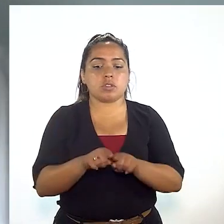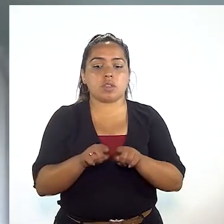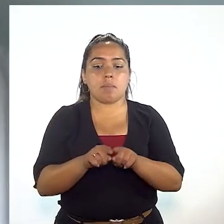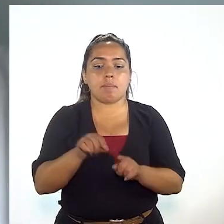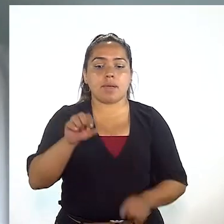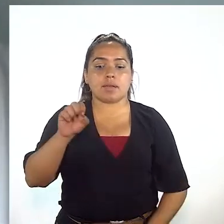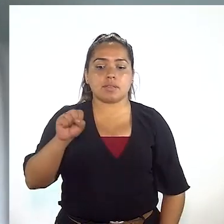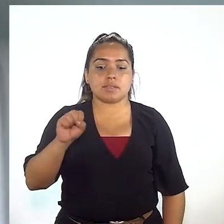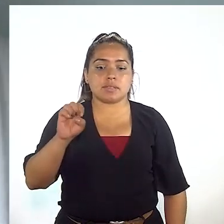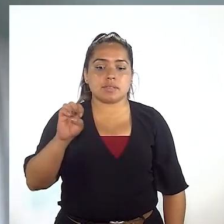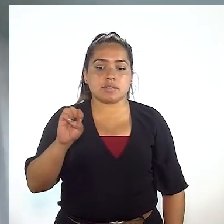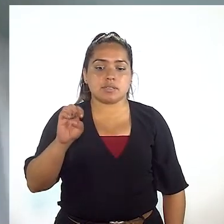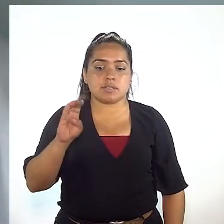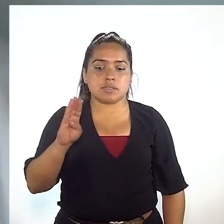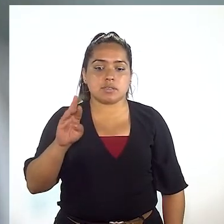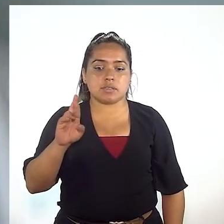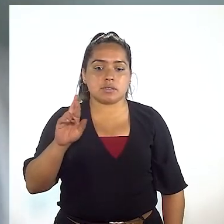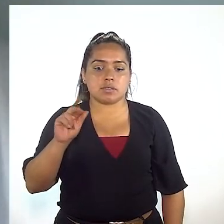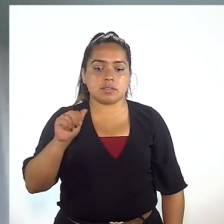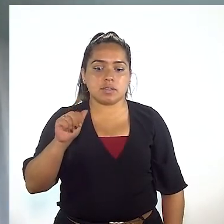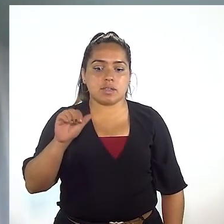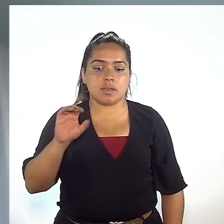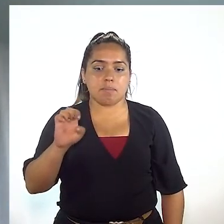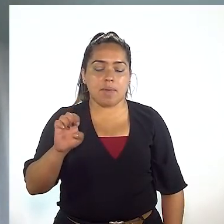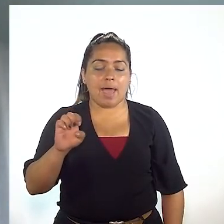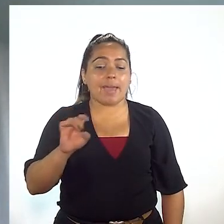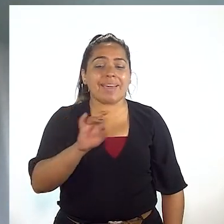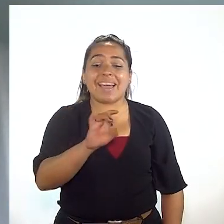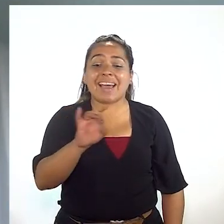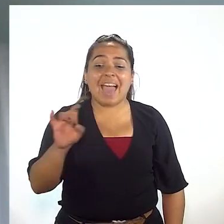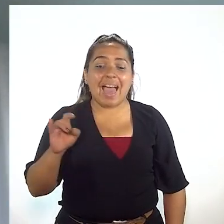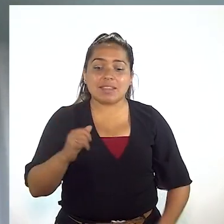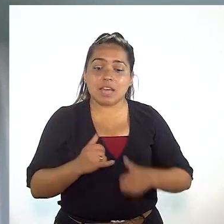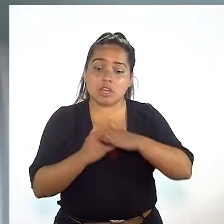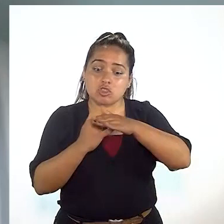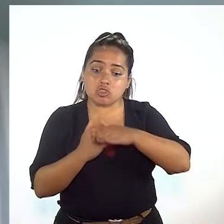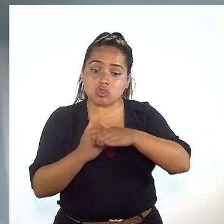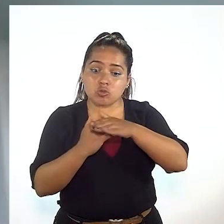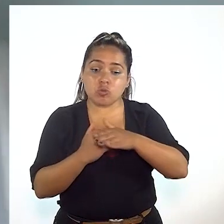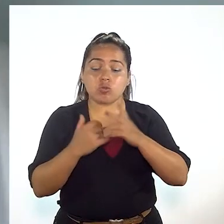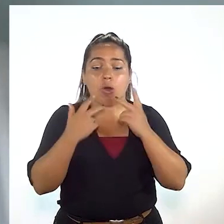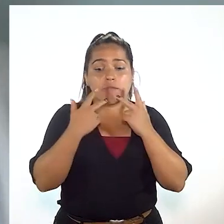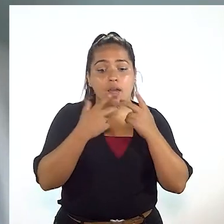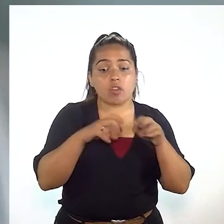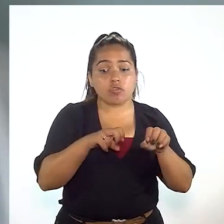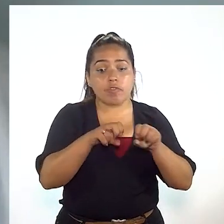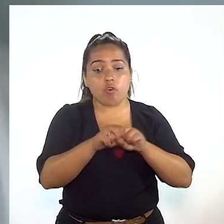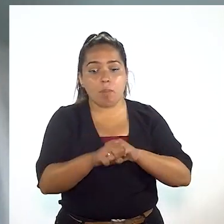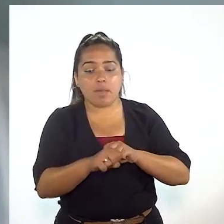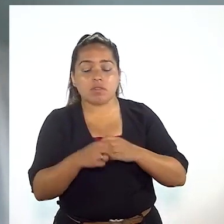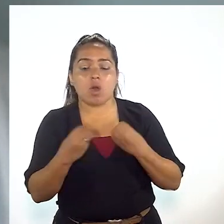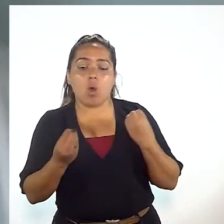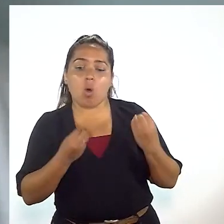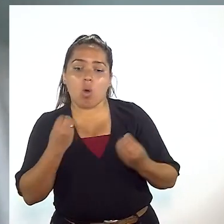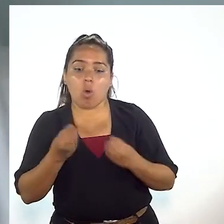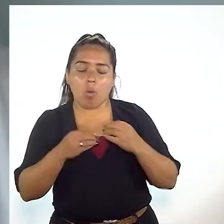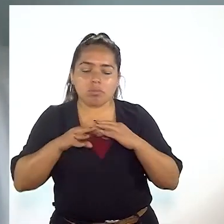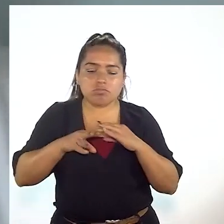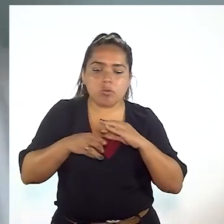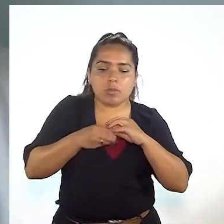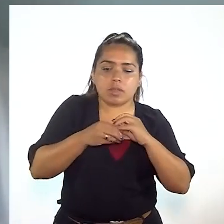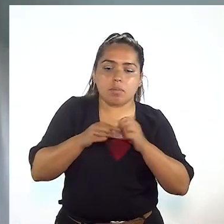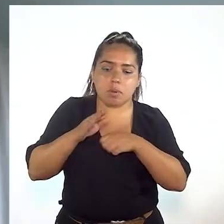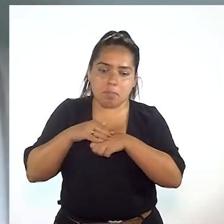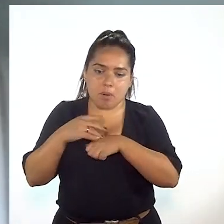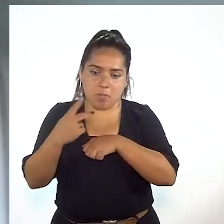e o Sebrae. Enfim, vamos ter várias instituições aí trazendo um pouco da contribuição e dos programas de